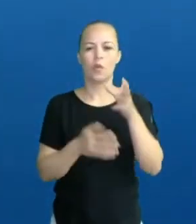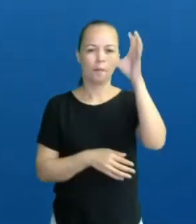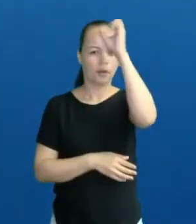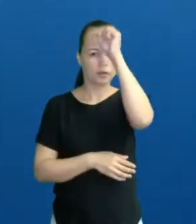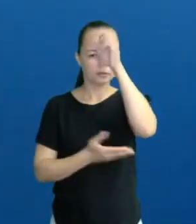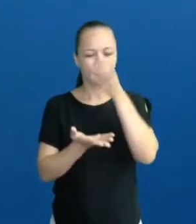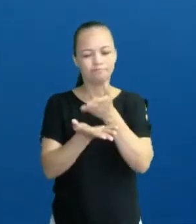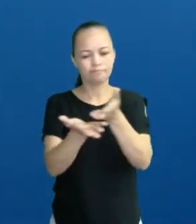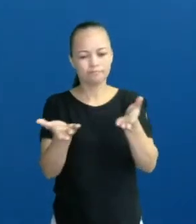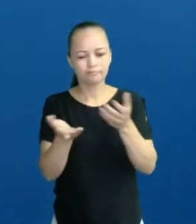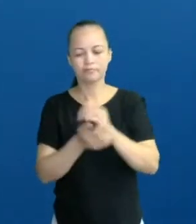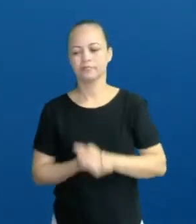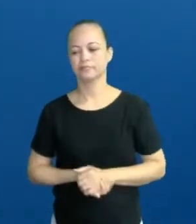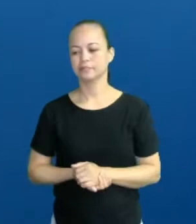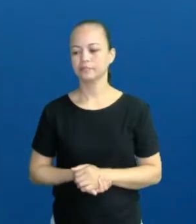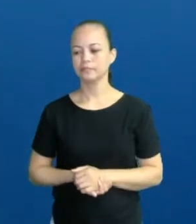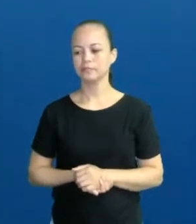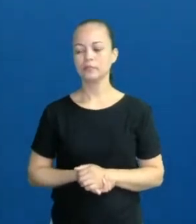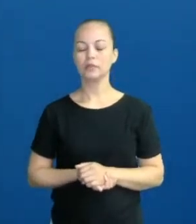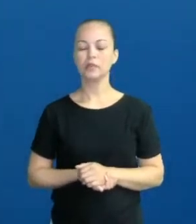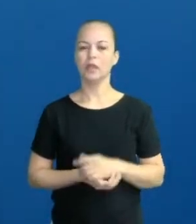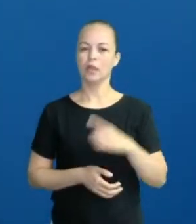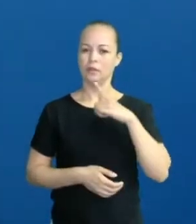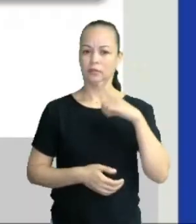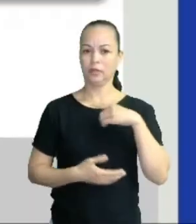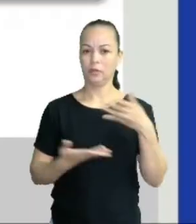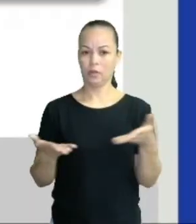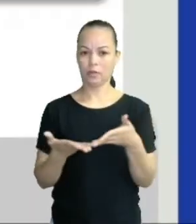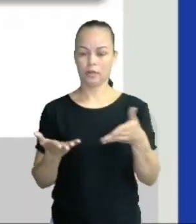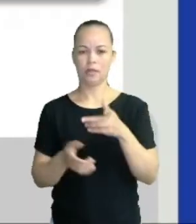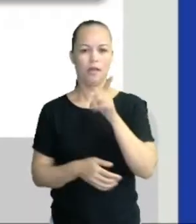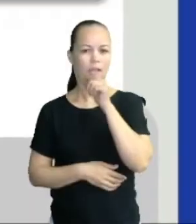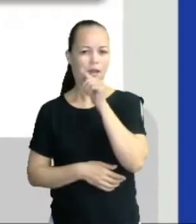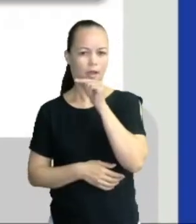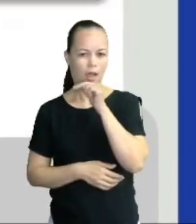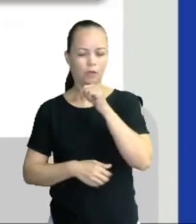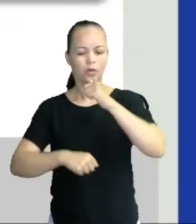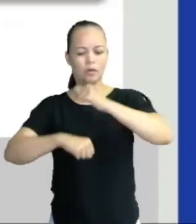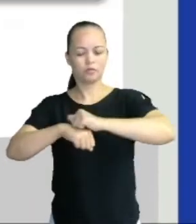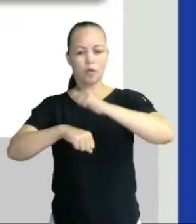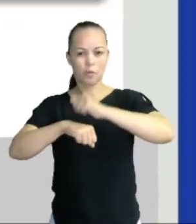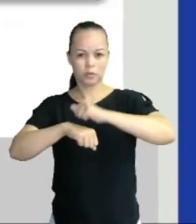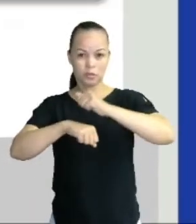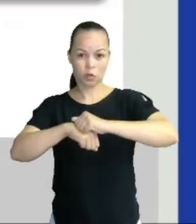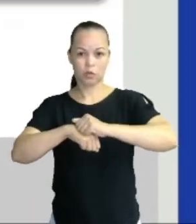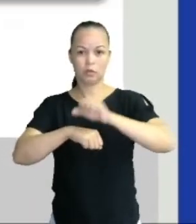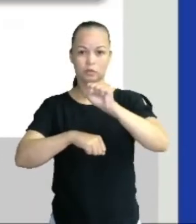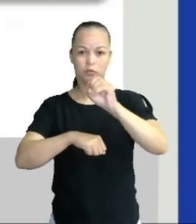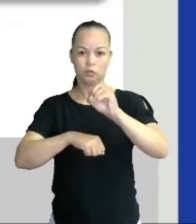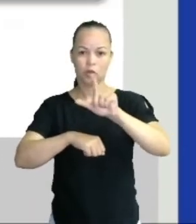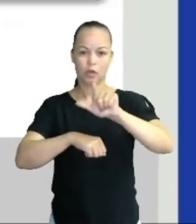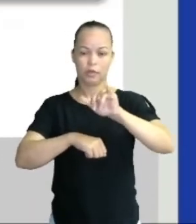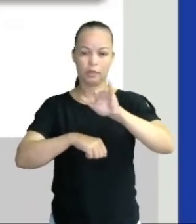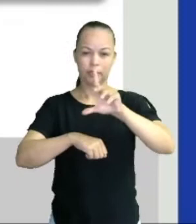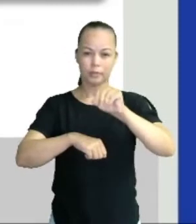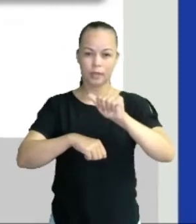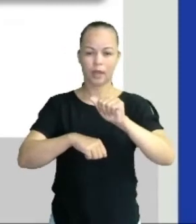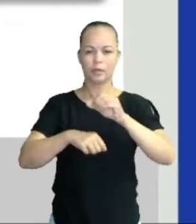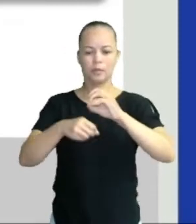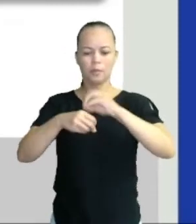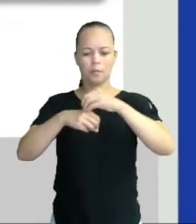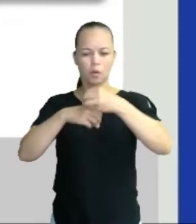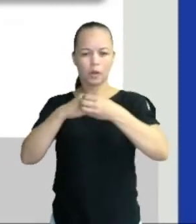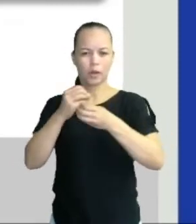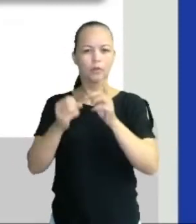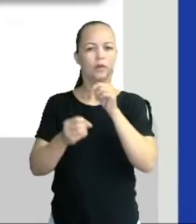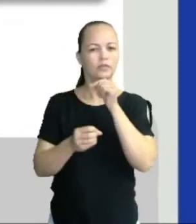aqui reforçando. Eu estou diante aqui justamente a água aqui na forma sólida, você percebe que é a molécula de água. Aqui você tem,